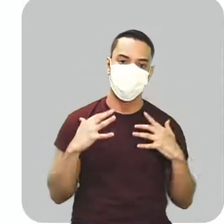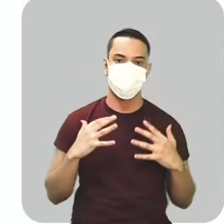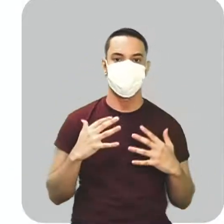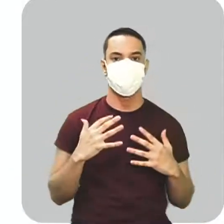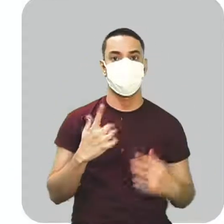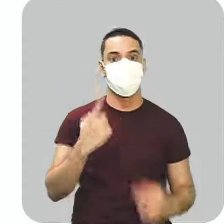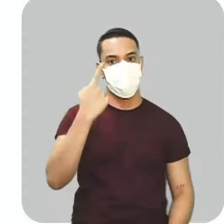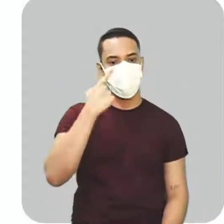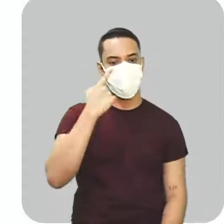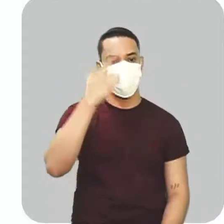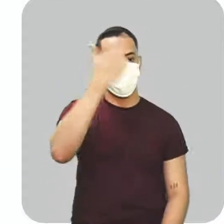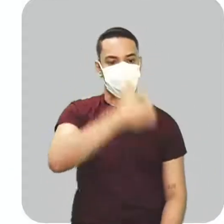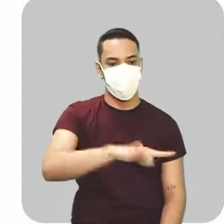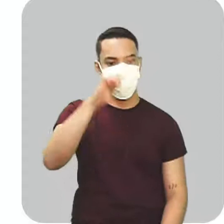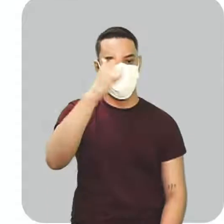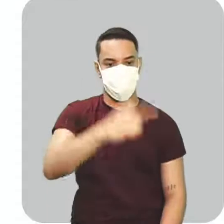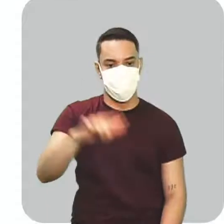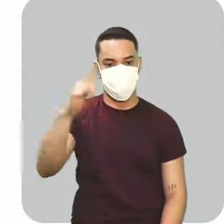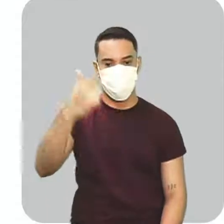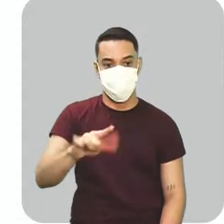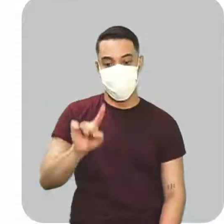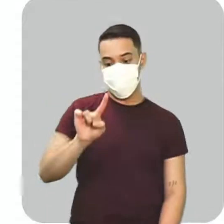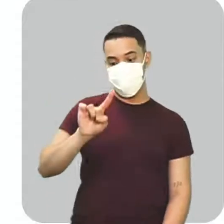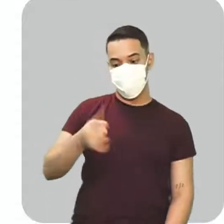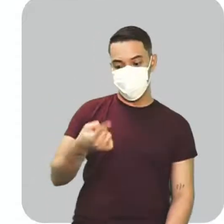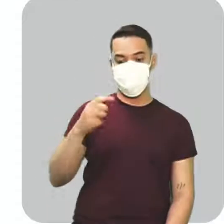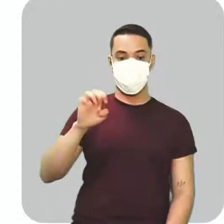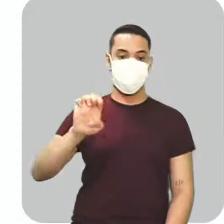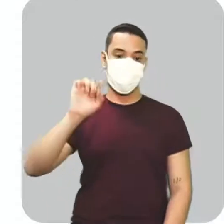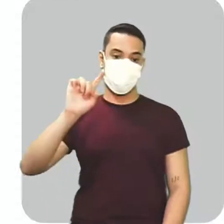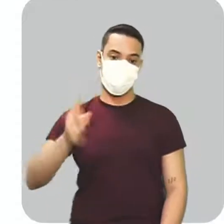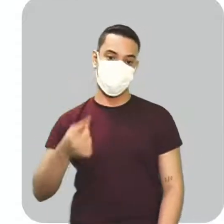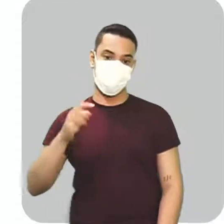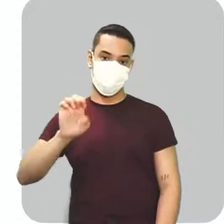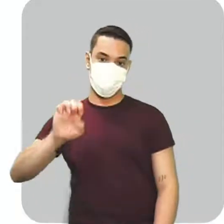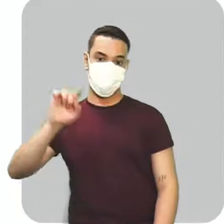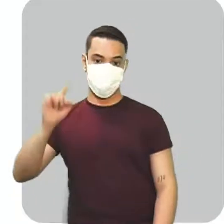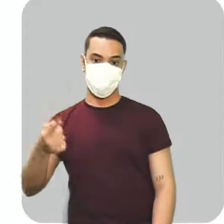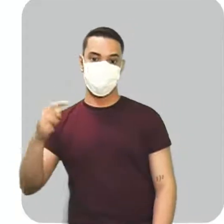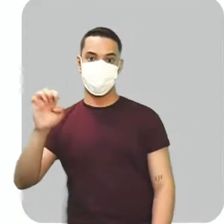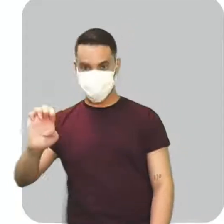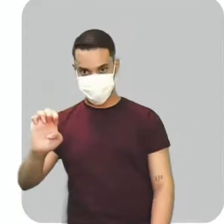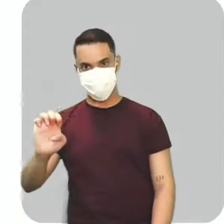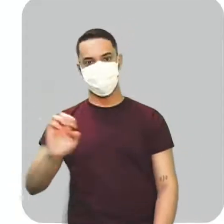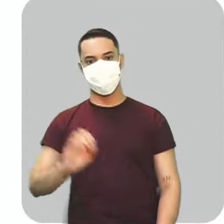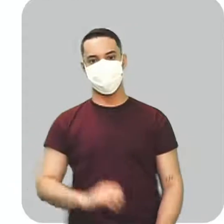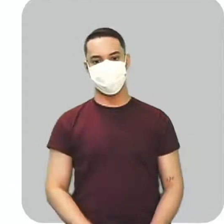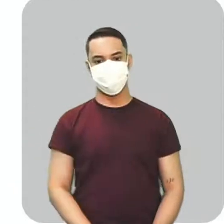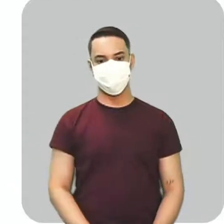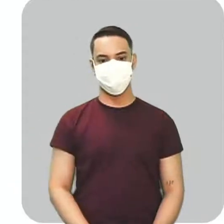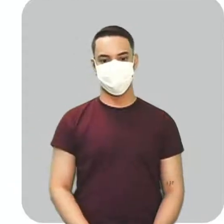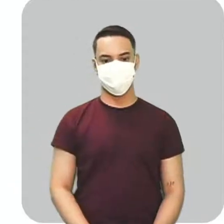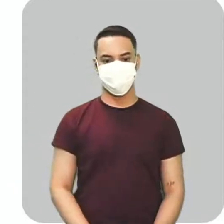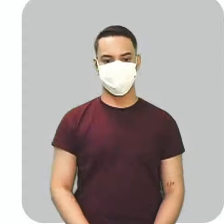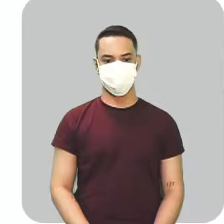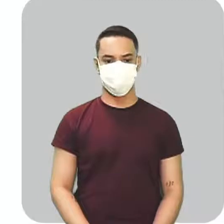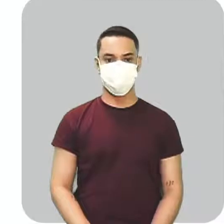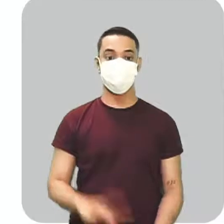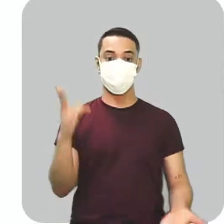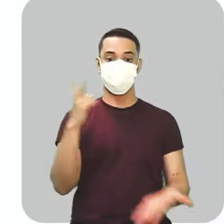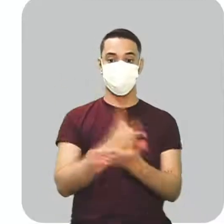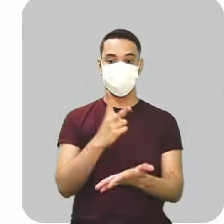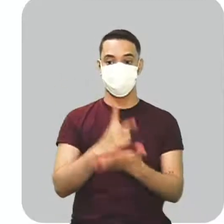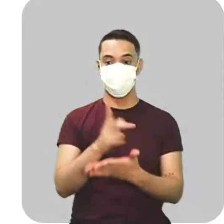repetição aqui, né? Então, aqui, ó, a necessidade de... Ó, você está embelezando